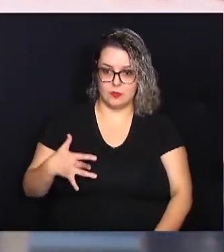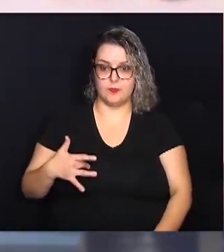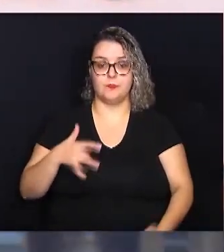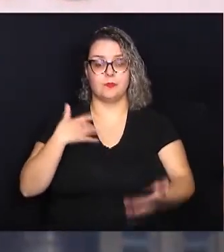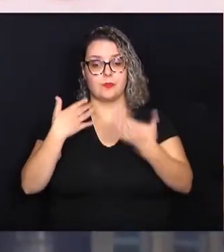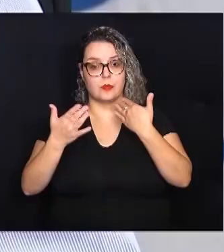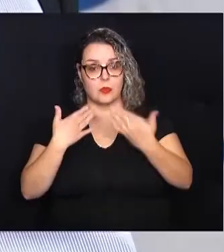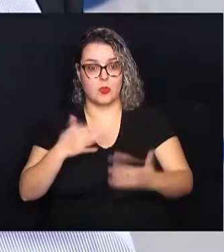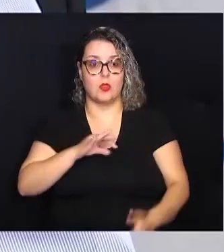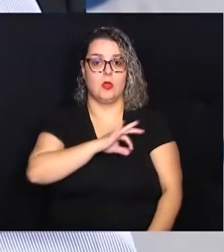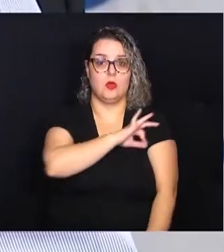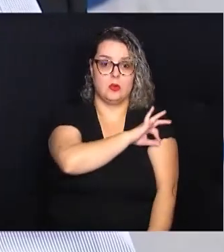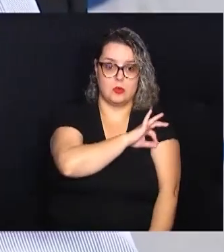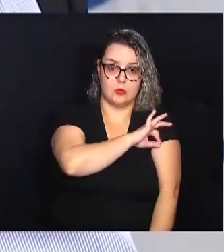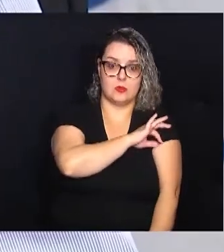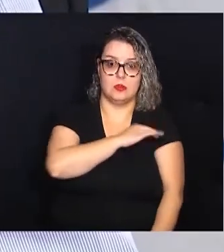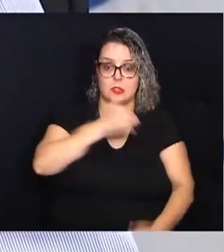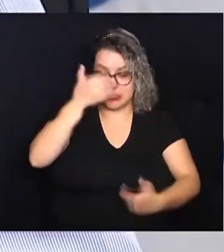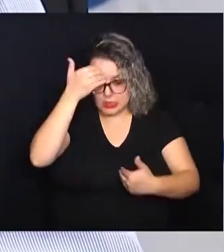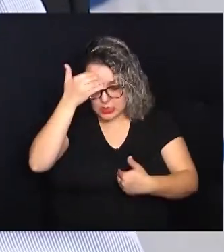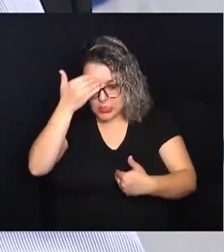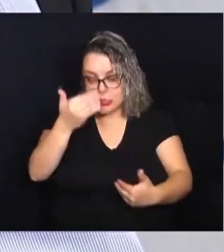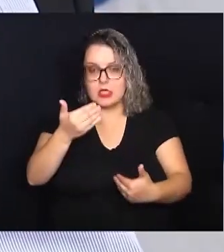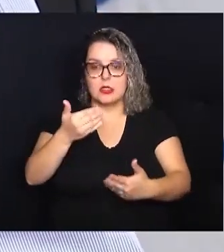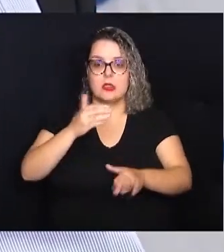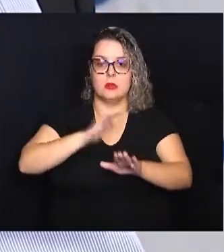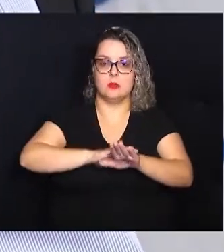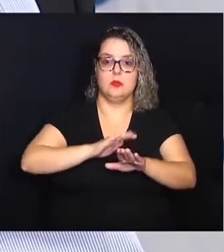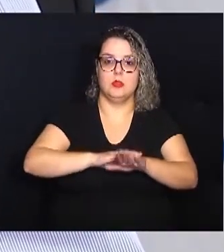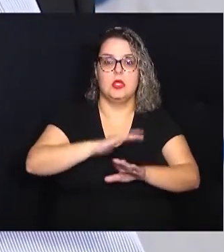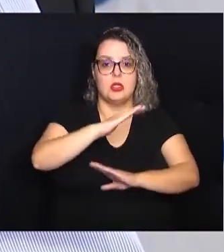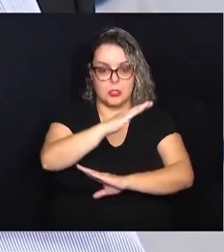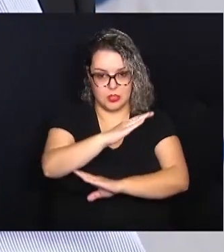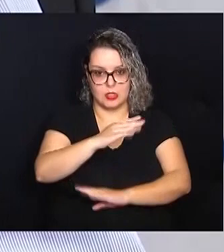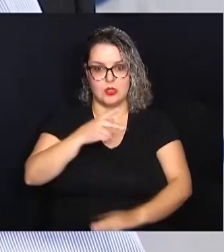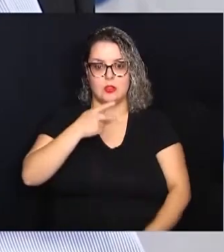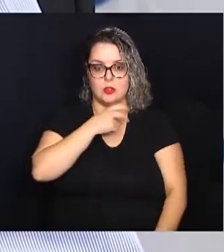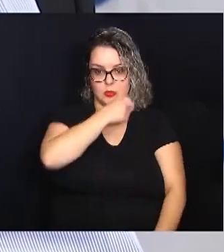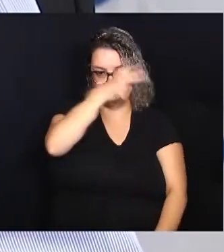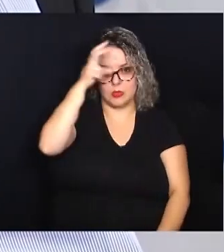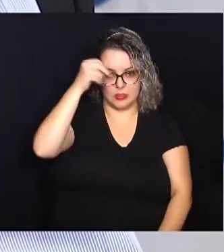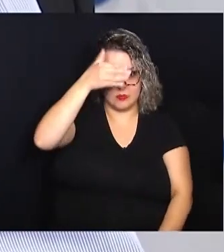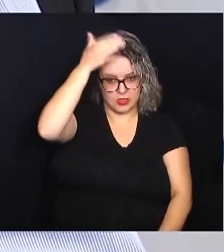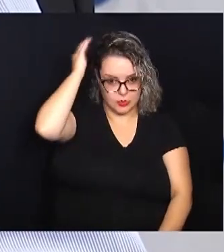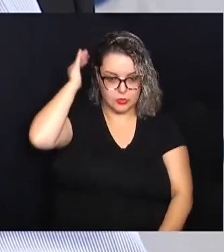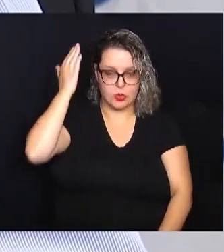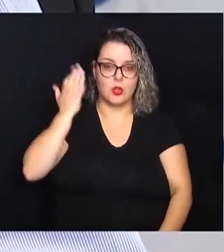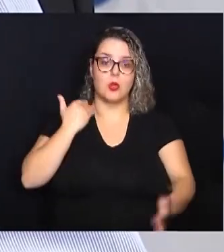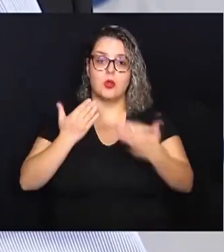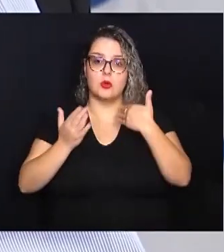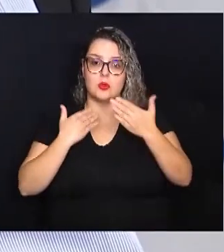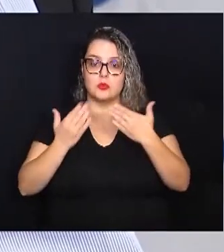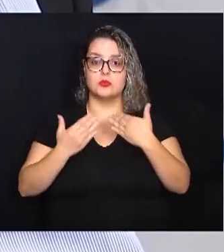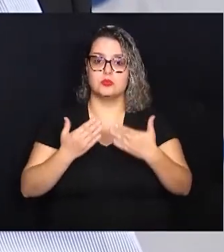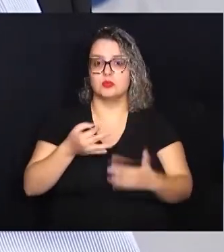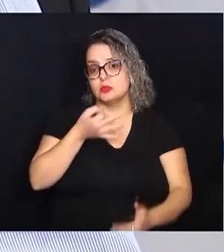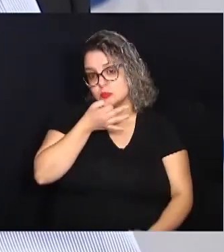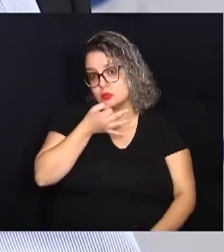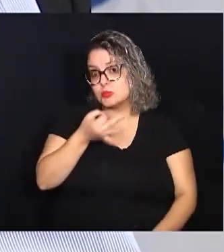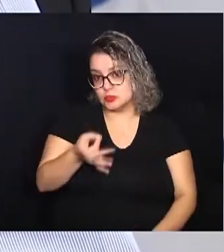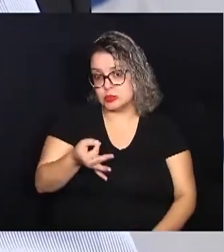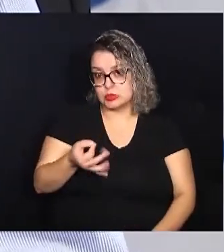com o prefeito, que aliás está muito grato, né, por essa ação da Câmara, o prefeito Dário Saad, a gente conversou e sugerindo